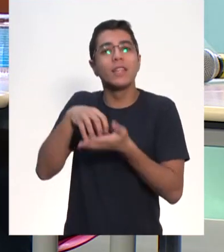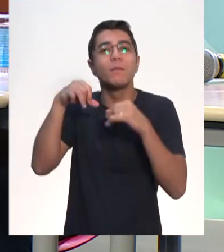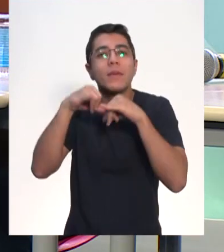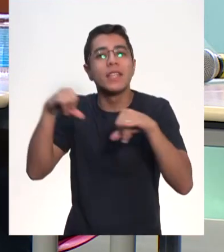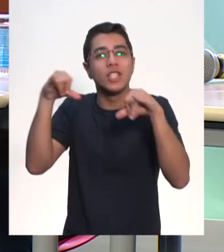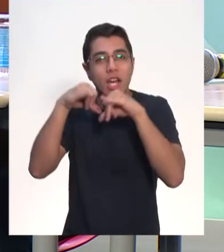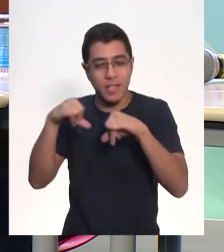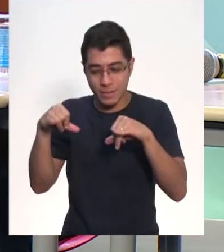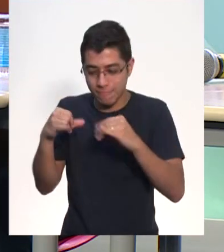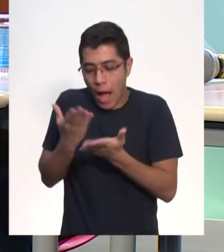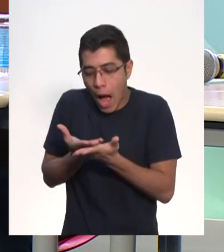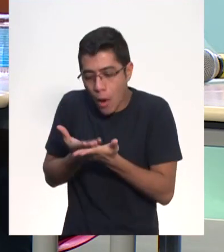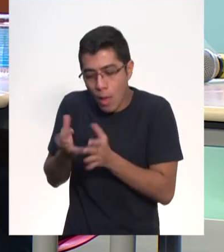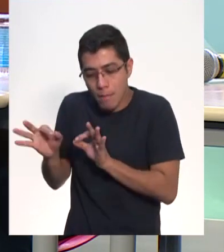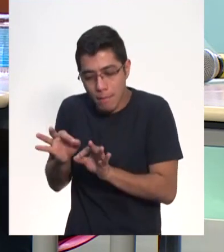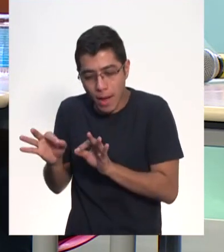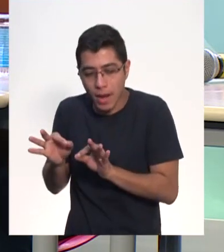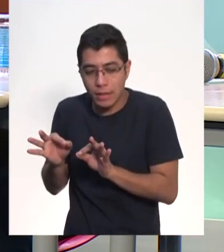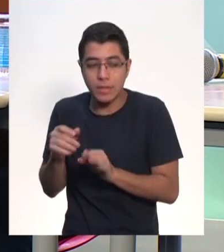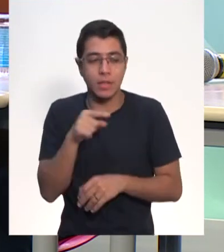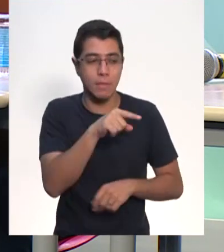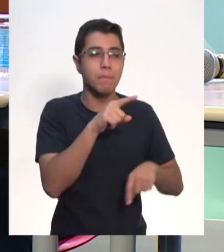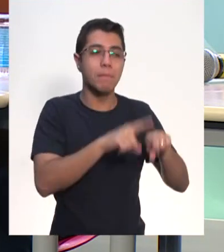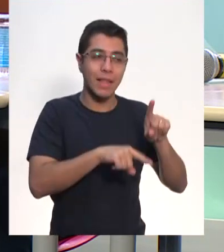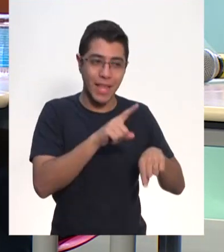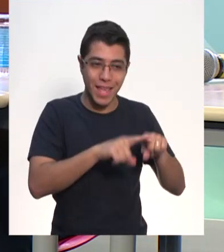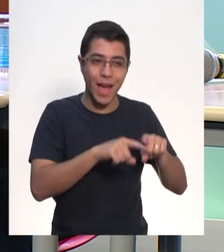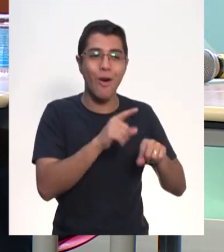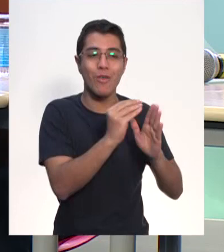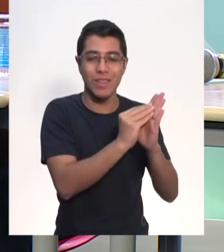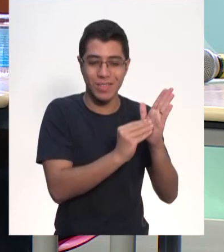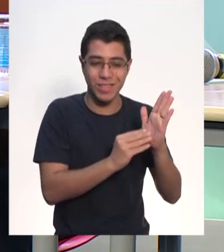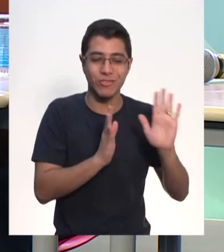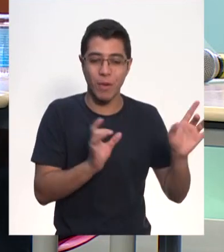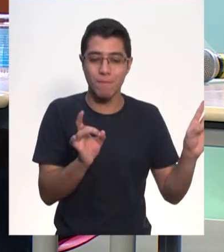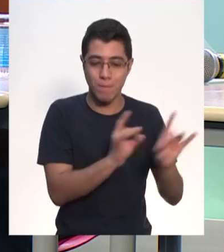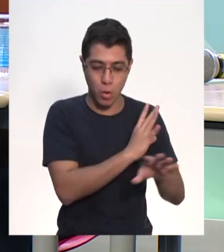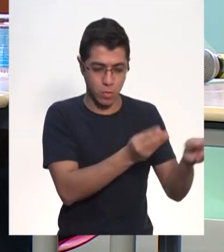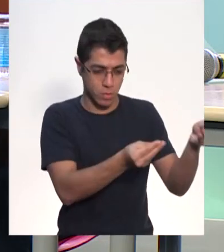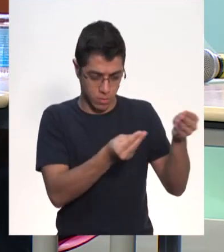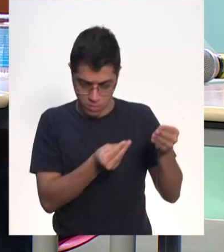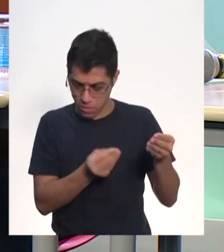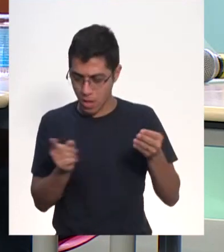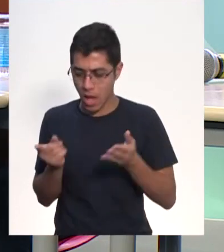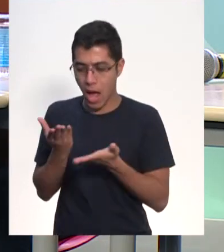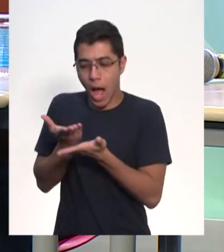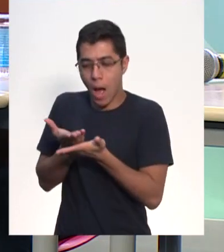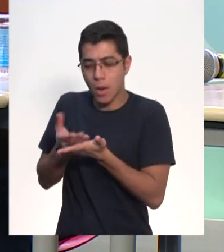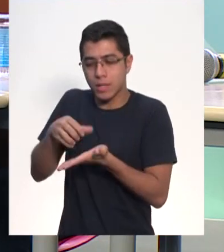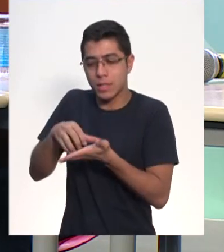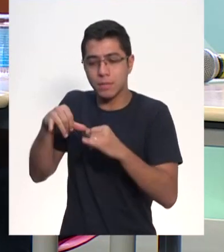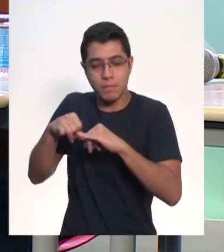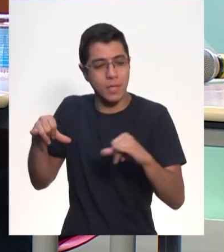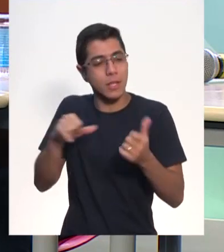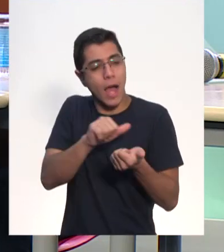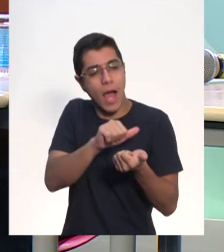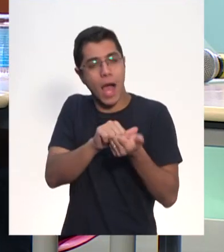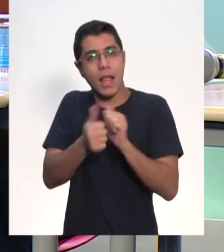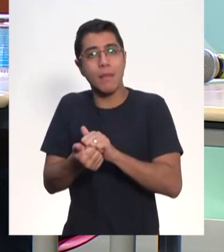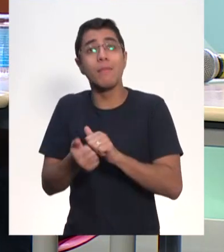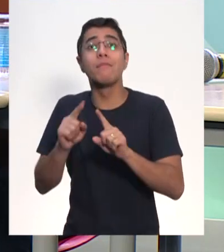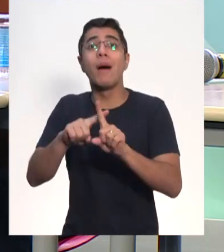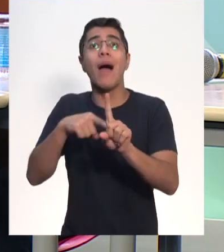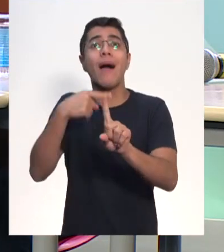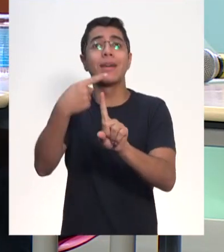para articular com todas essas habilidades que foram indicadas e selecionadas, e ainda dentro desse contexto de um ensino à distância.